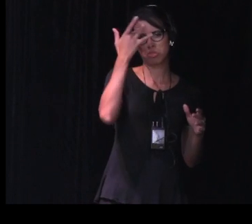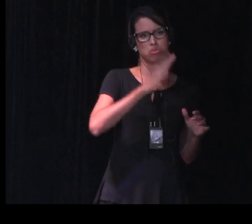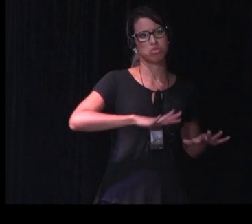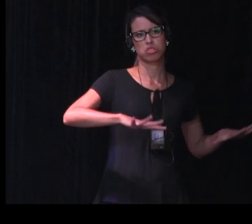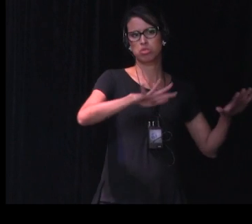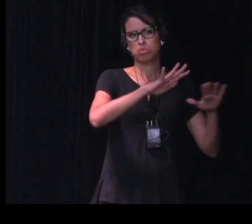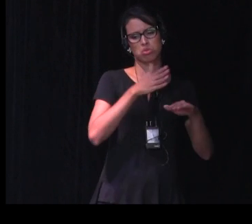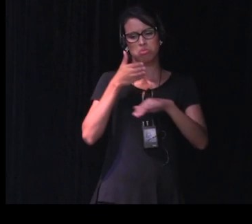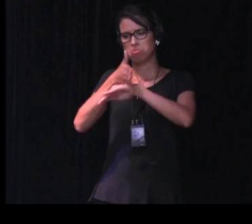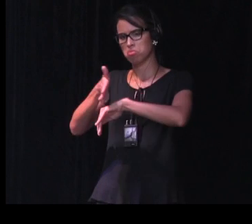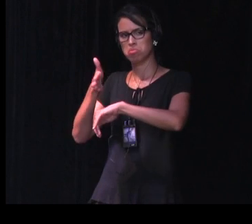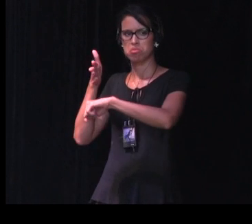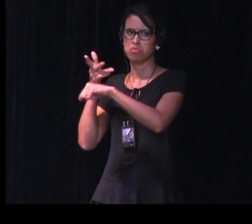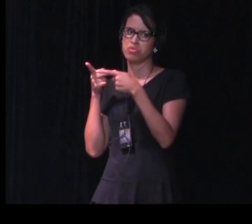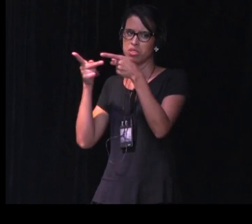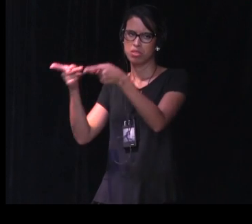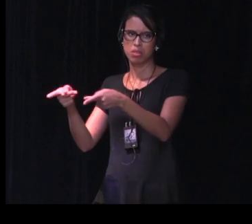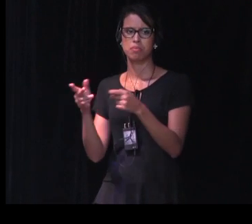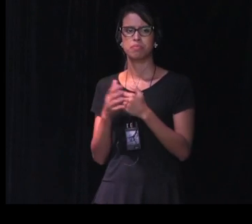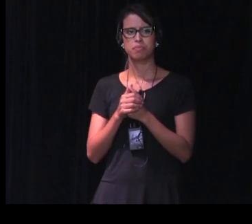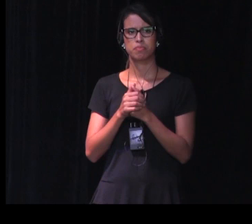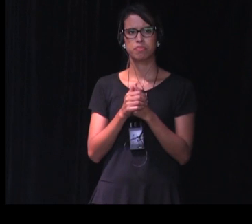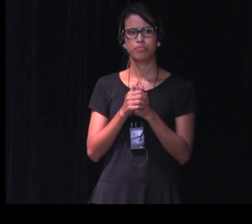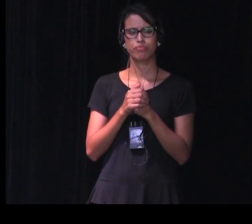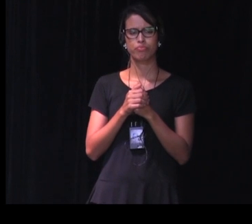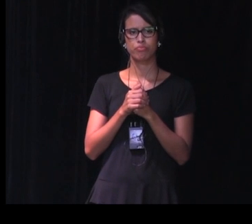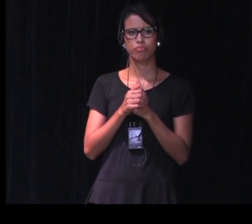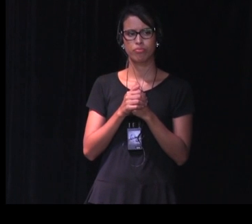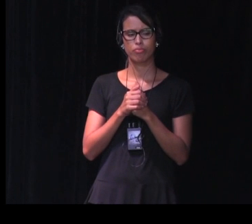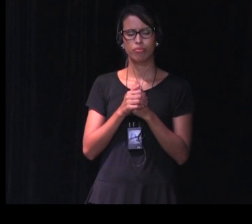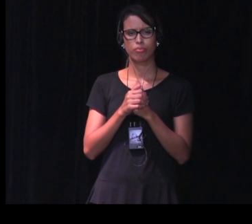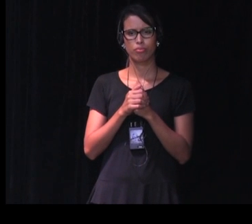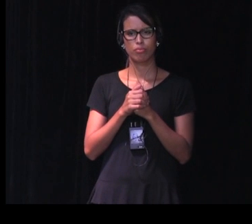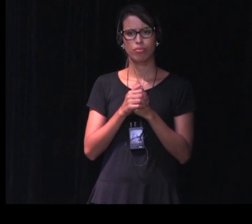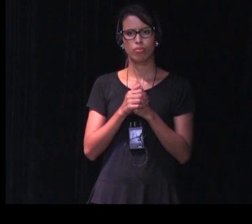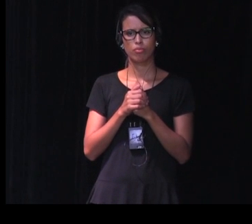possam participar deste lugar. E onde